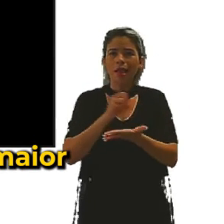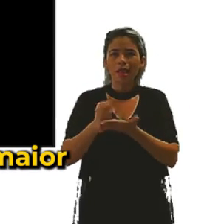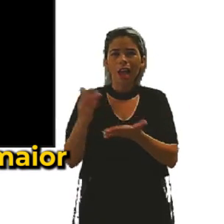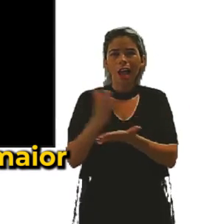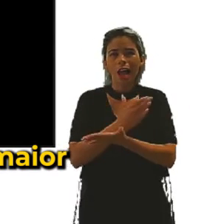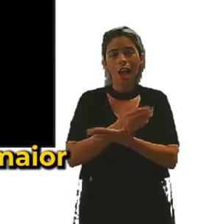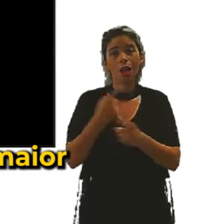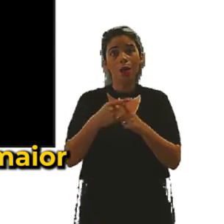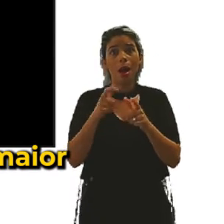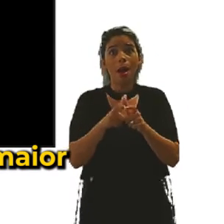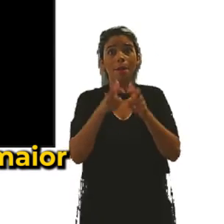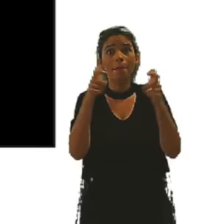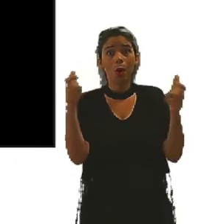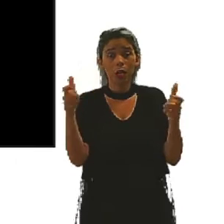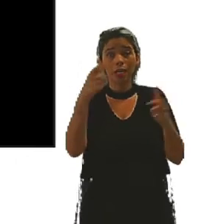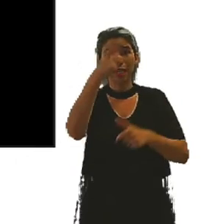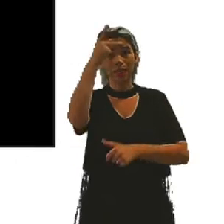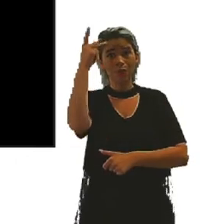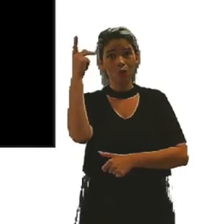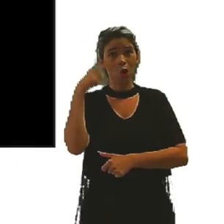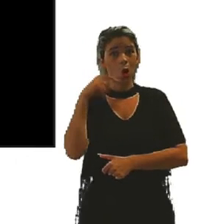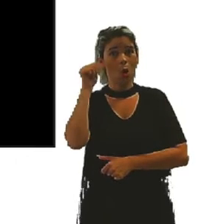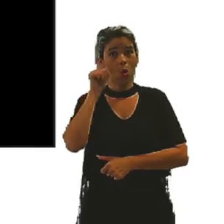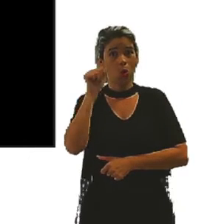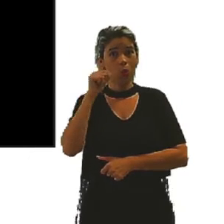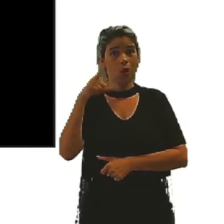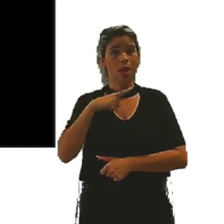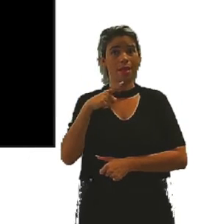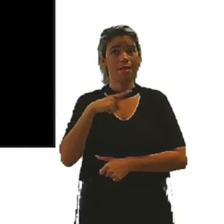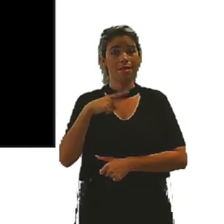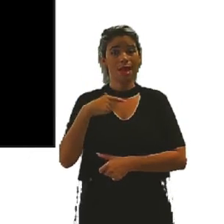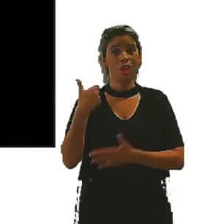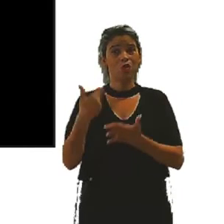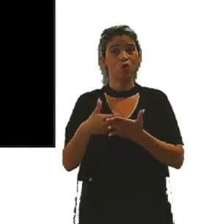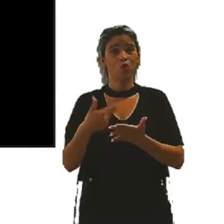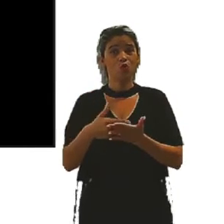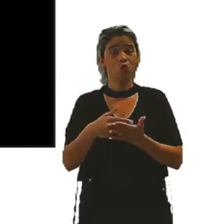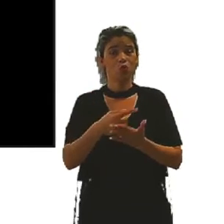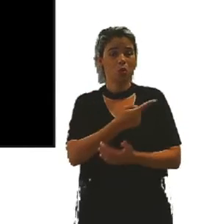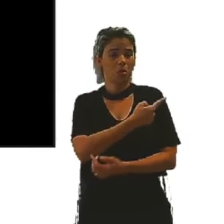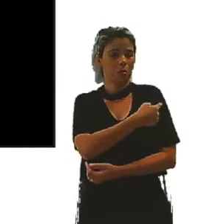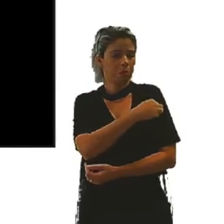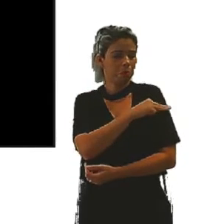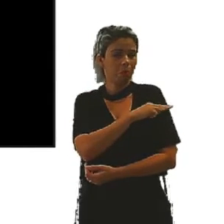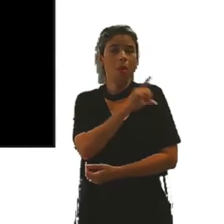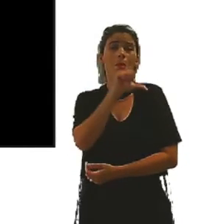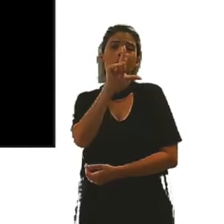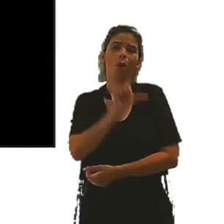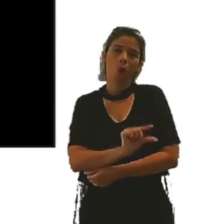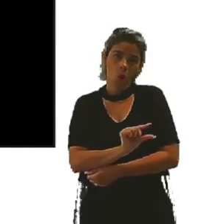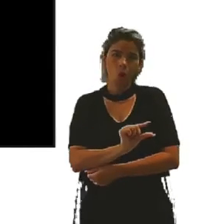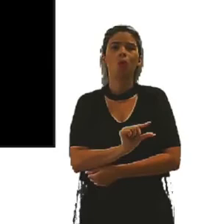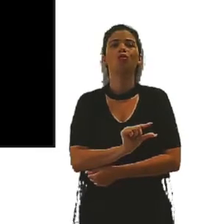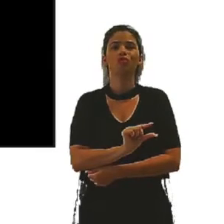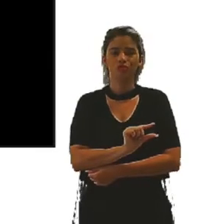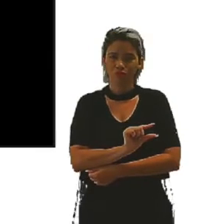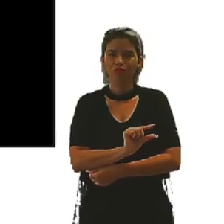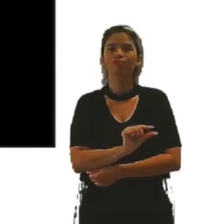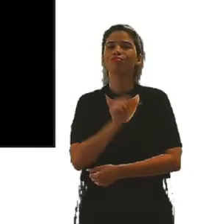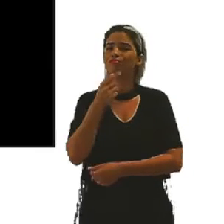a maior parte das vítimas, elas tinham baixa escolaridade. Isso é uma recorrência,